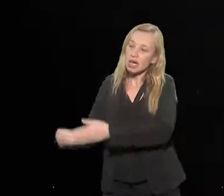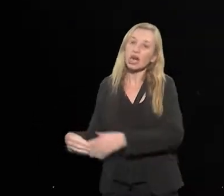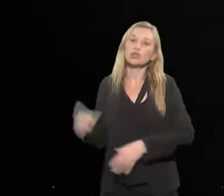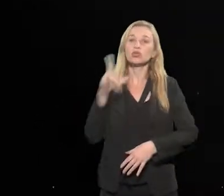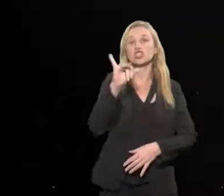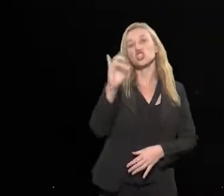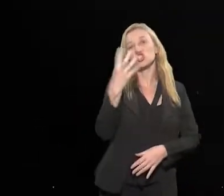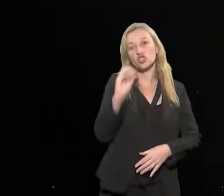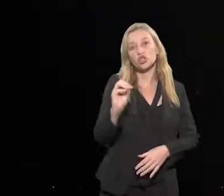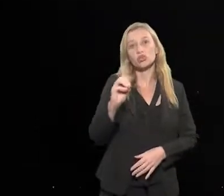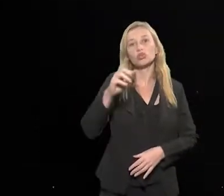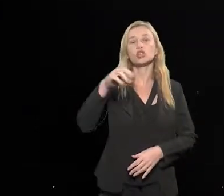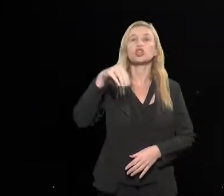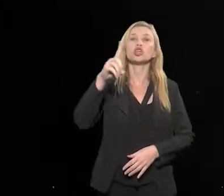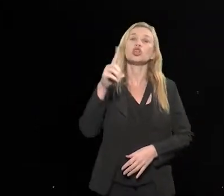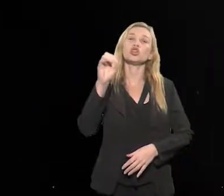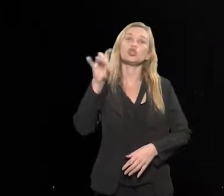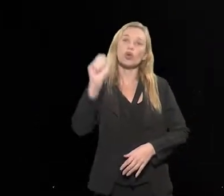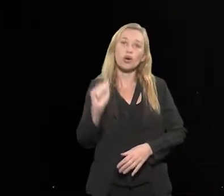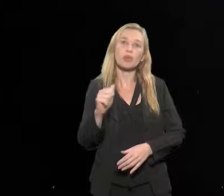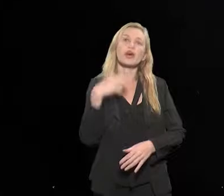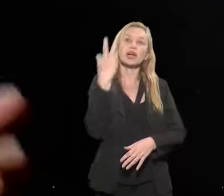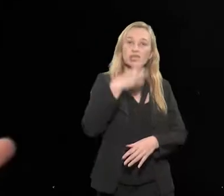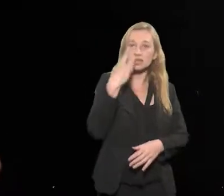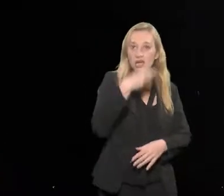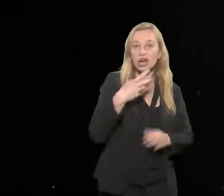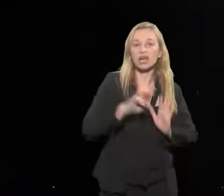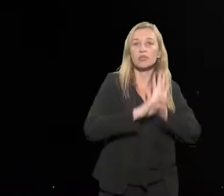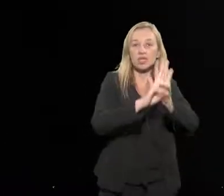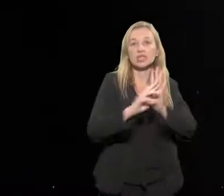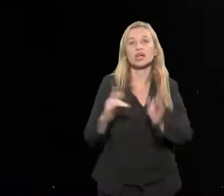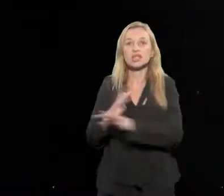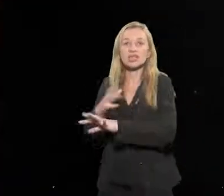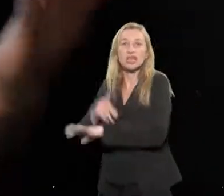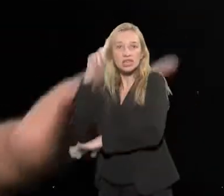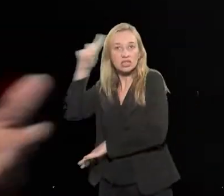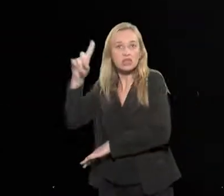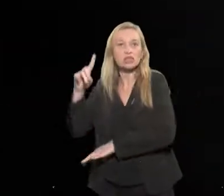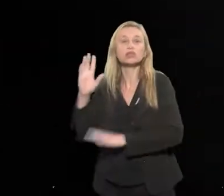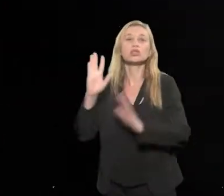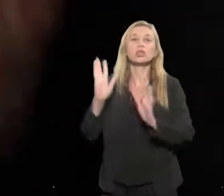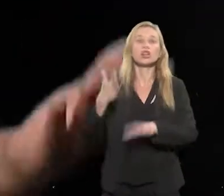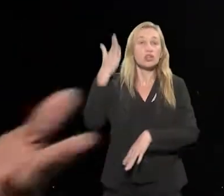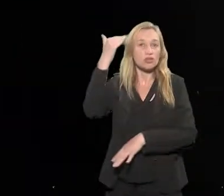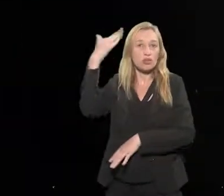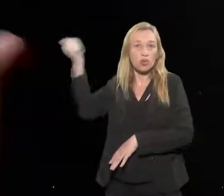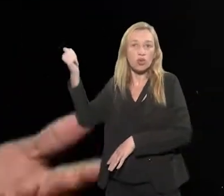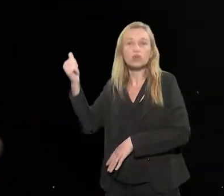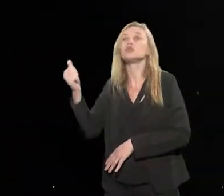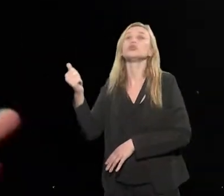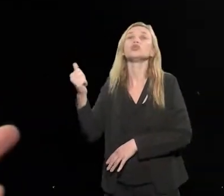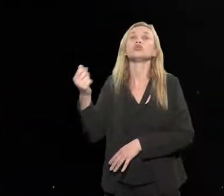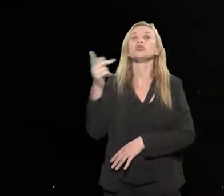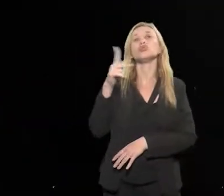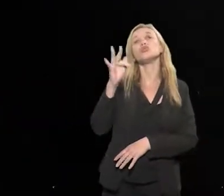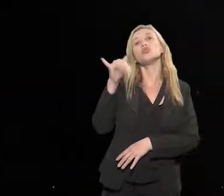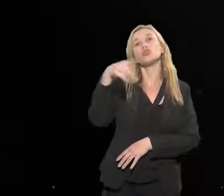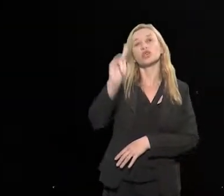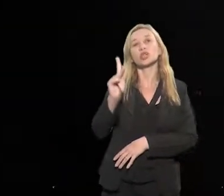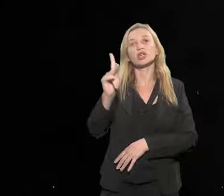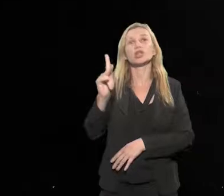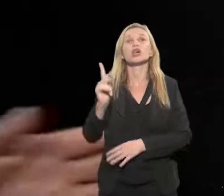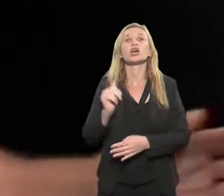trazido, na verdade, o Cidinho e Doca para cantar e para representar a Cidade de Deus. E eles viraram os maiores expoentes